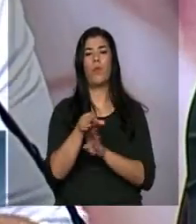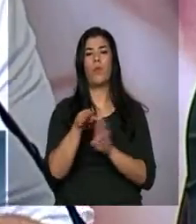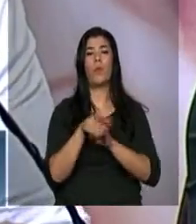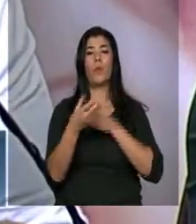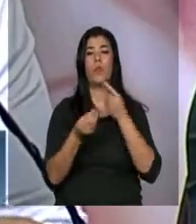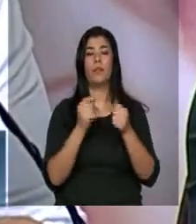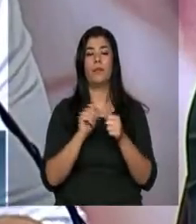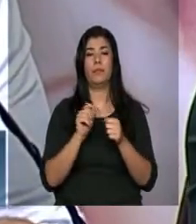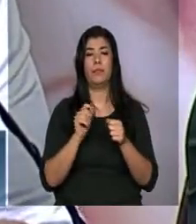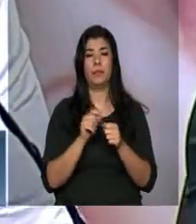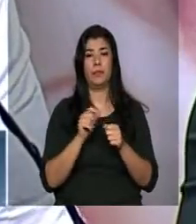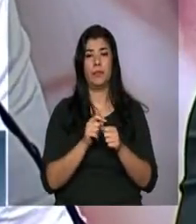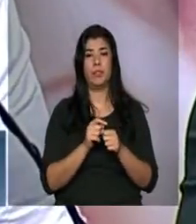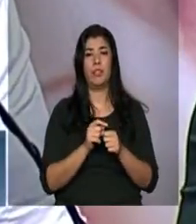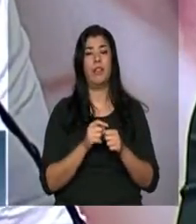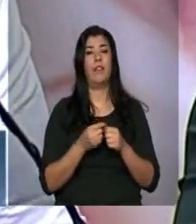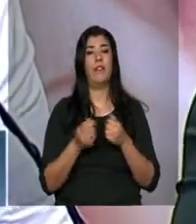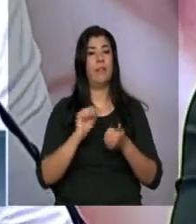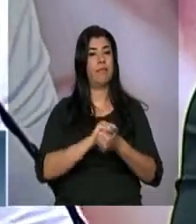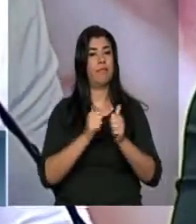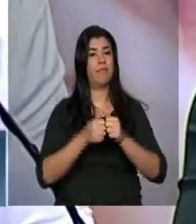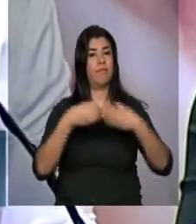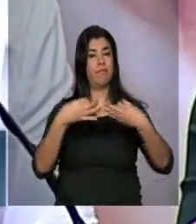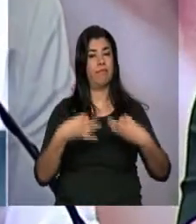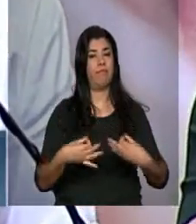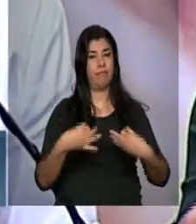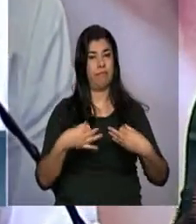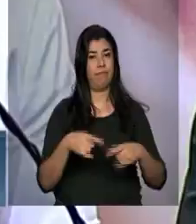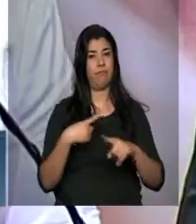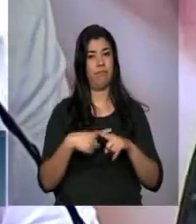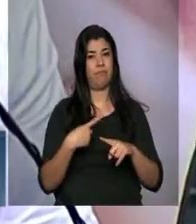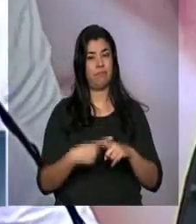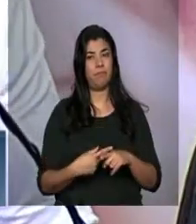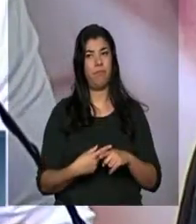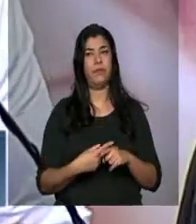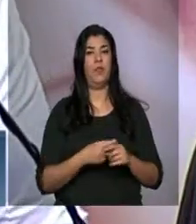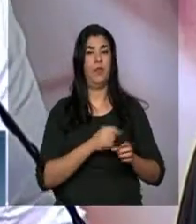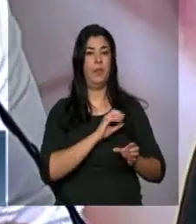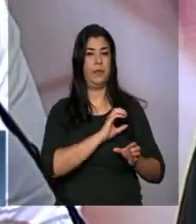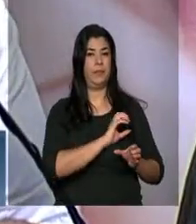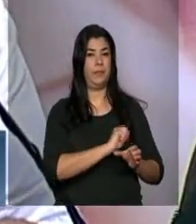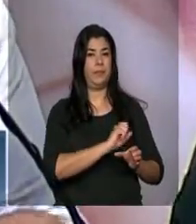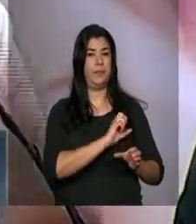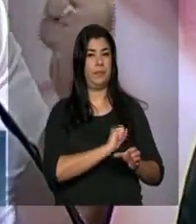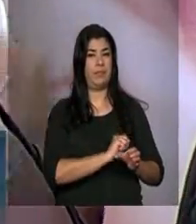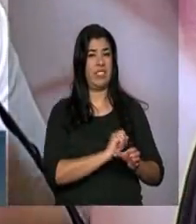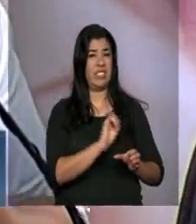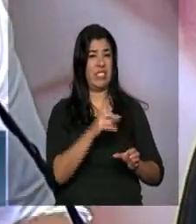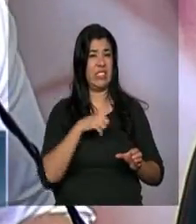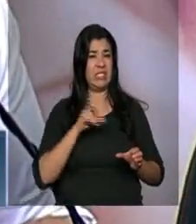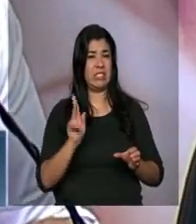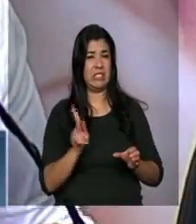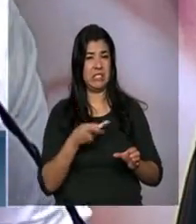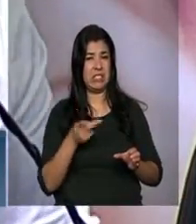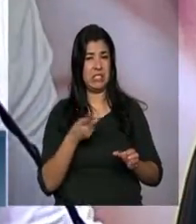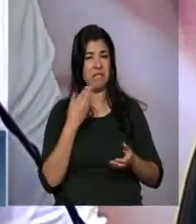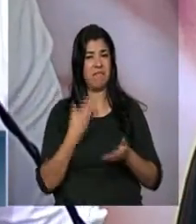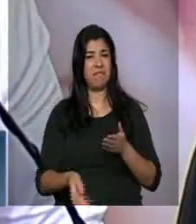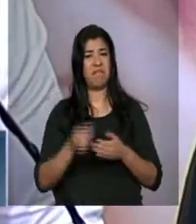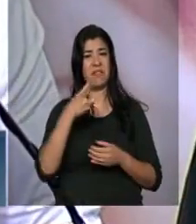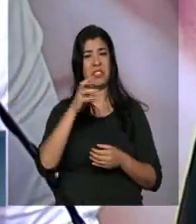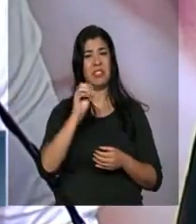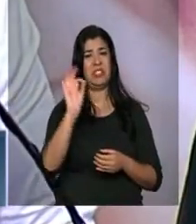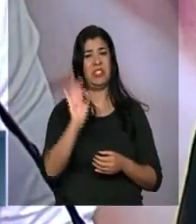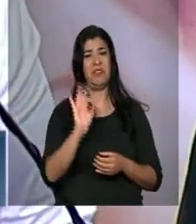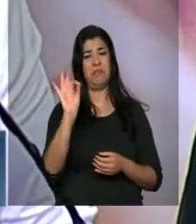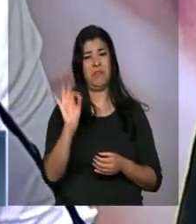orientações para coleta adequada. Porque ainda temos uma perda de 30% do leite que é coletado ao leite que